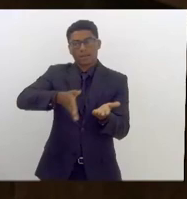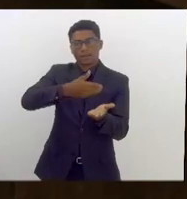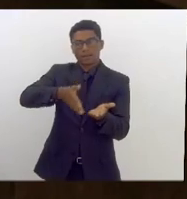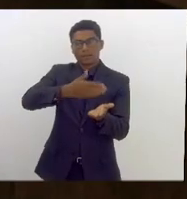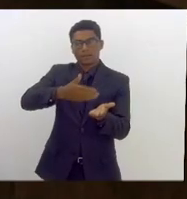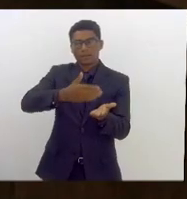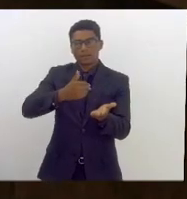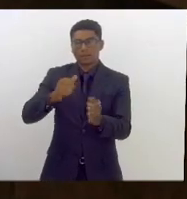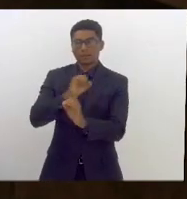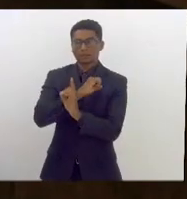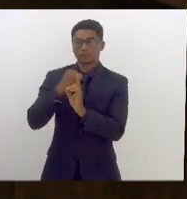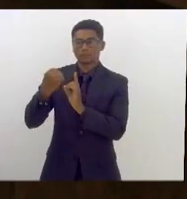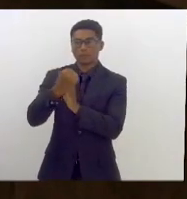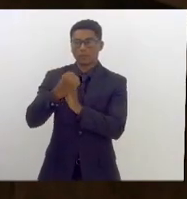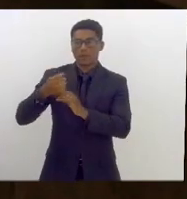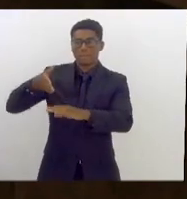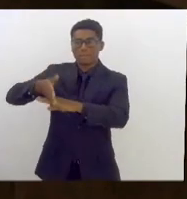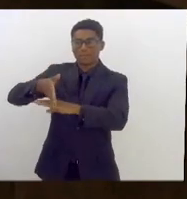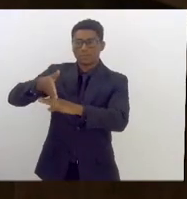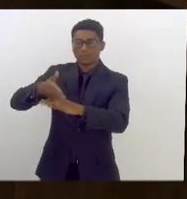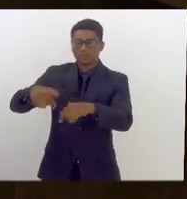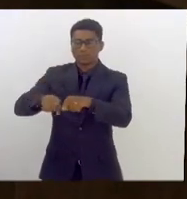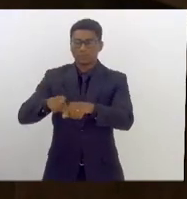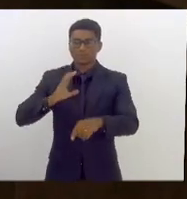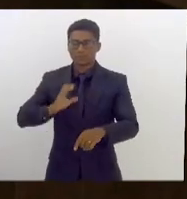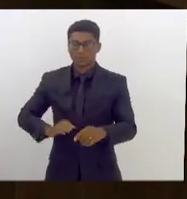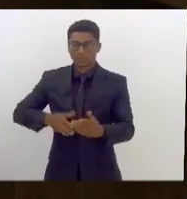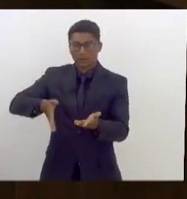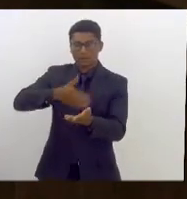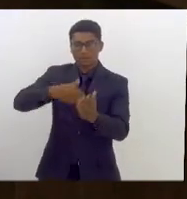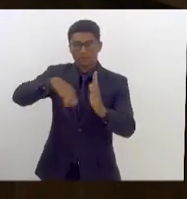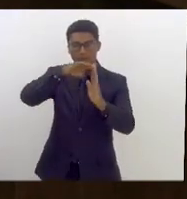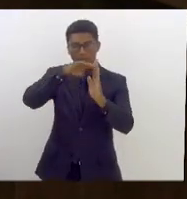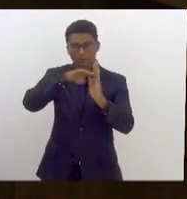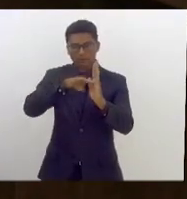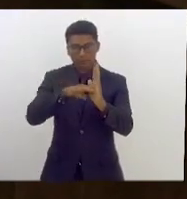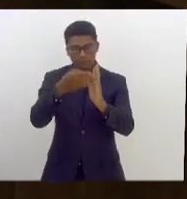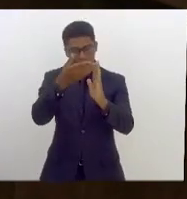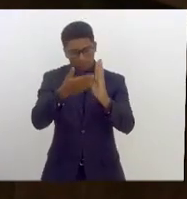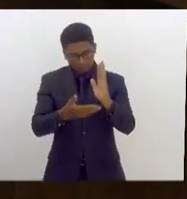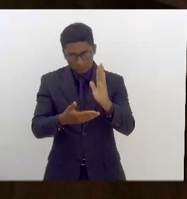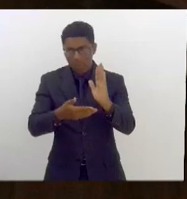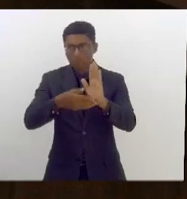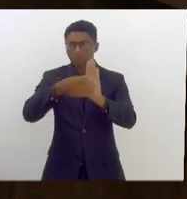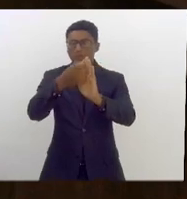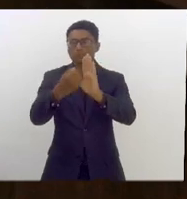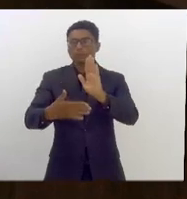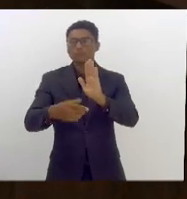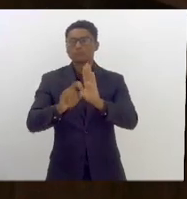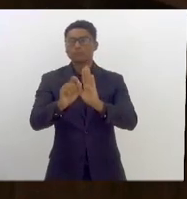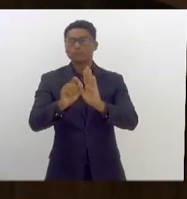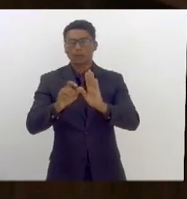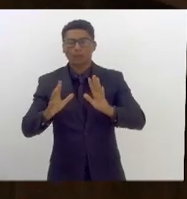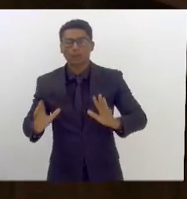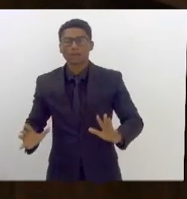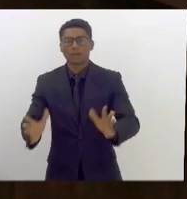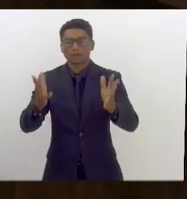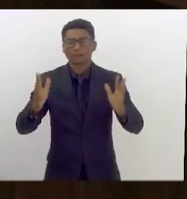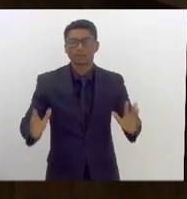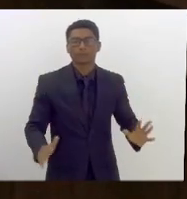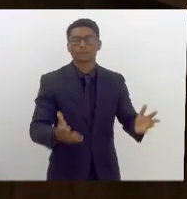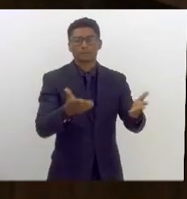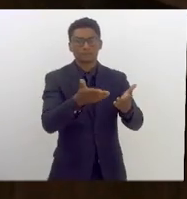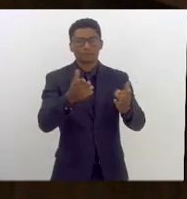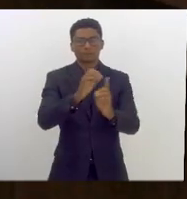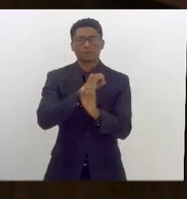e cidadania. É um produto bem didático que estimula a sociedade a buscar dados